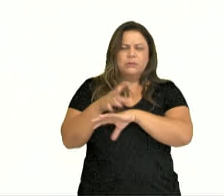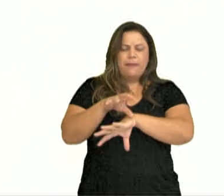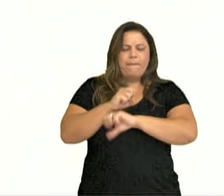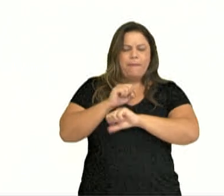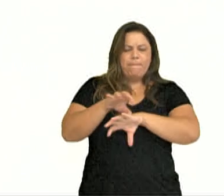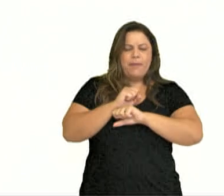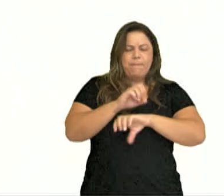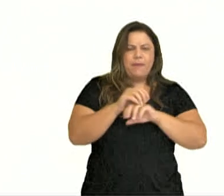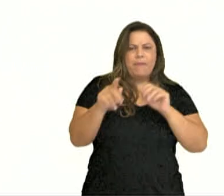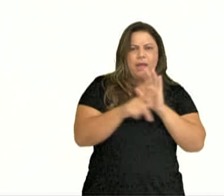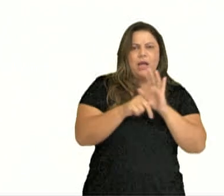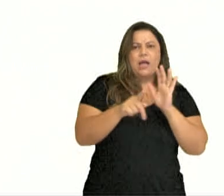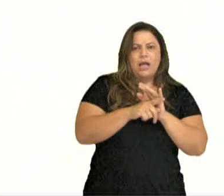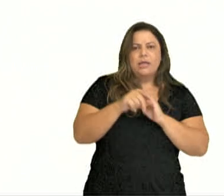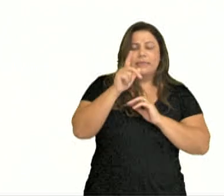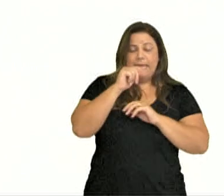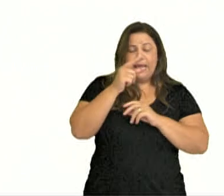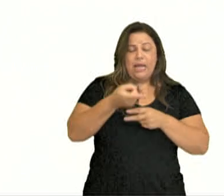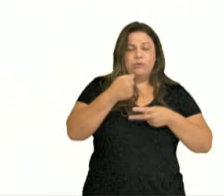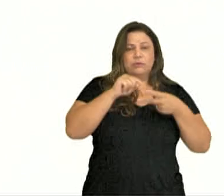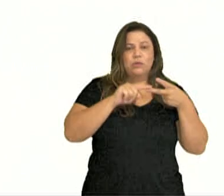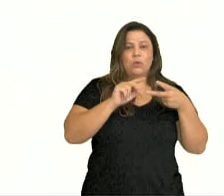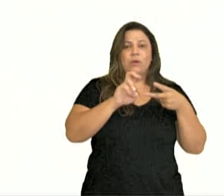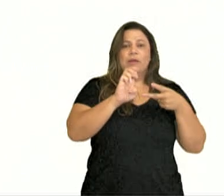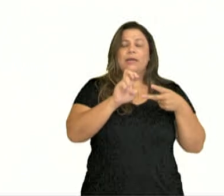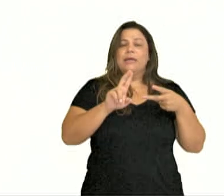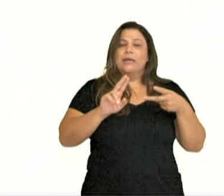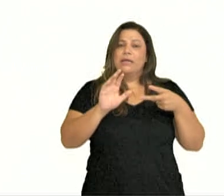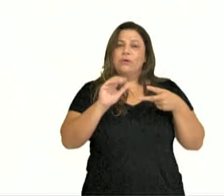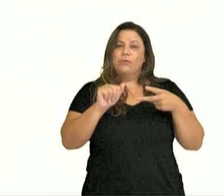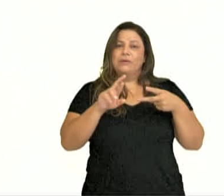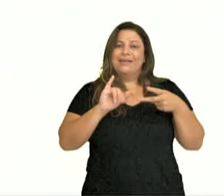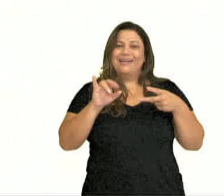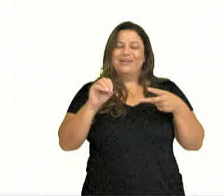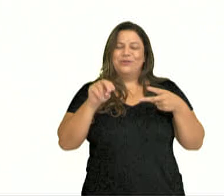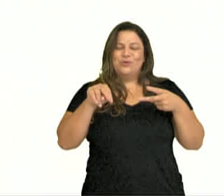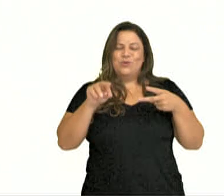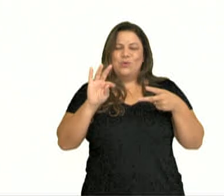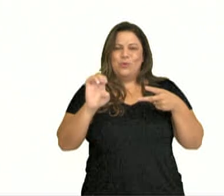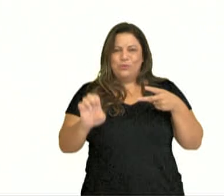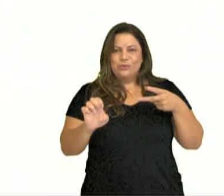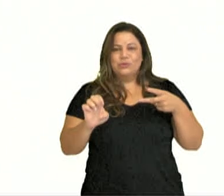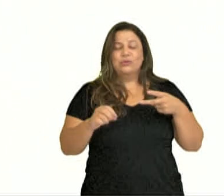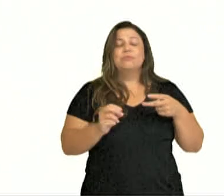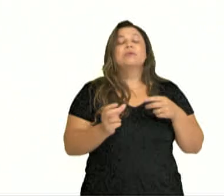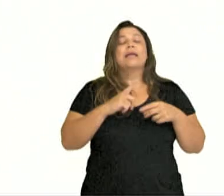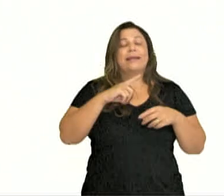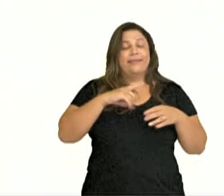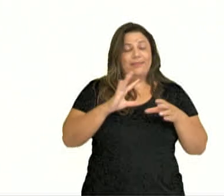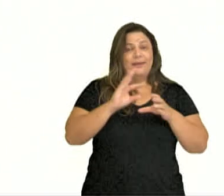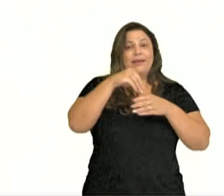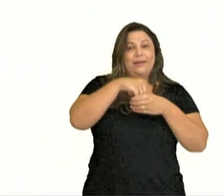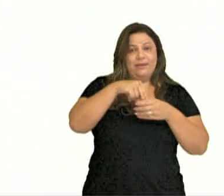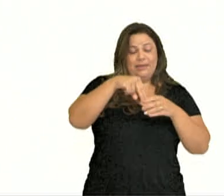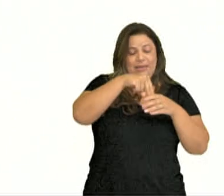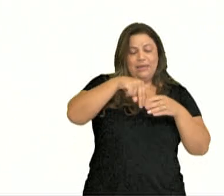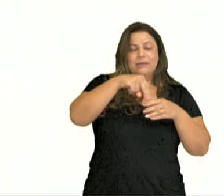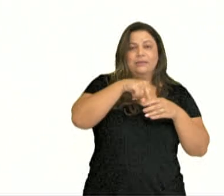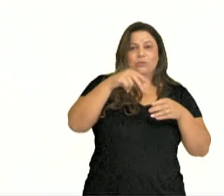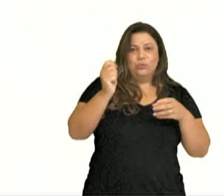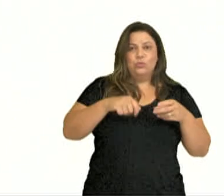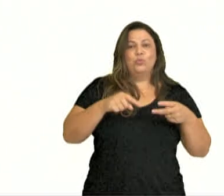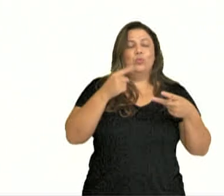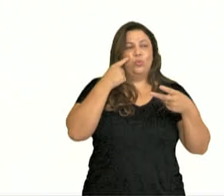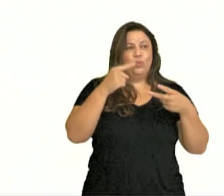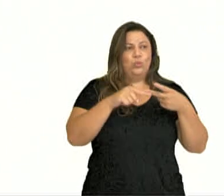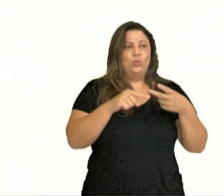água. São eucariontes, porque eles possuem núcleo, né? Então eles têm um envoltório nuclear. E